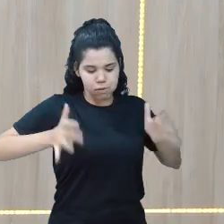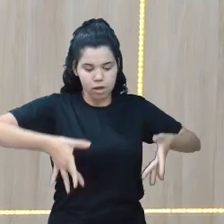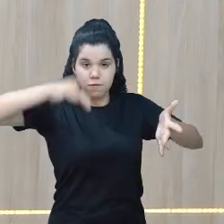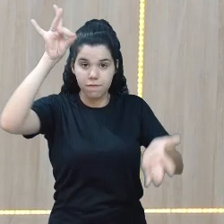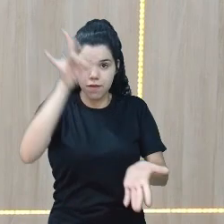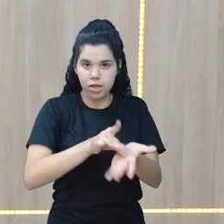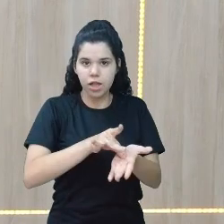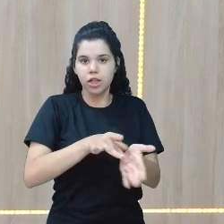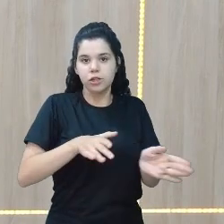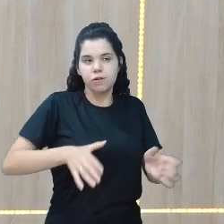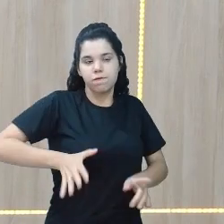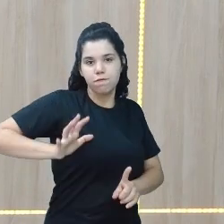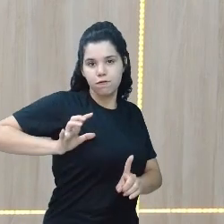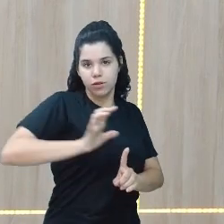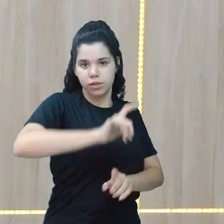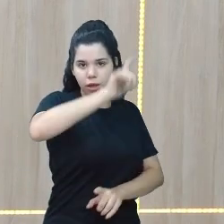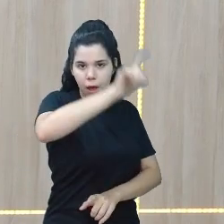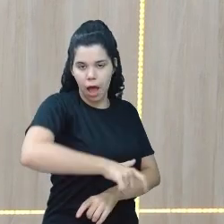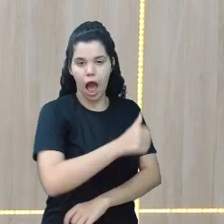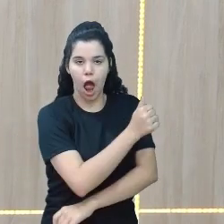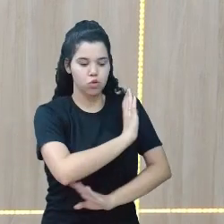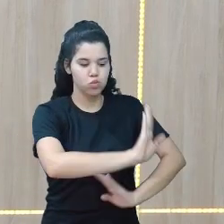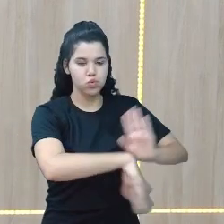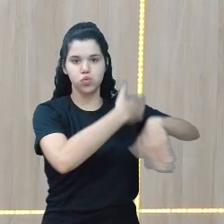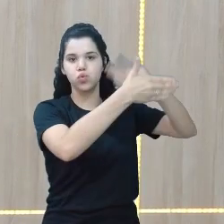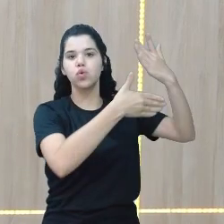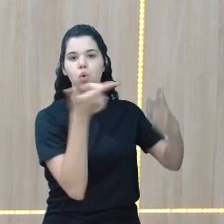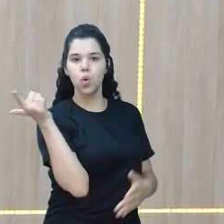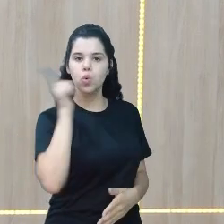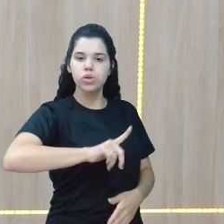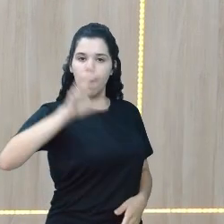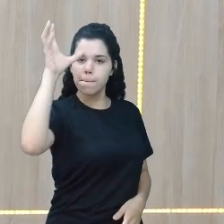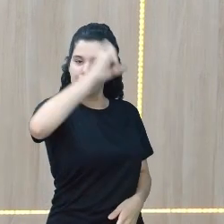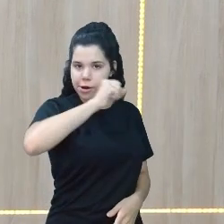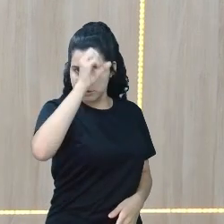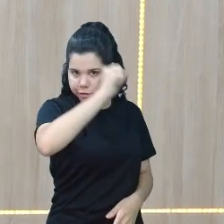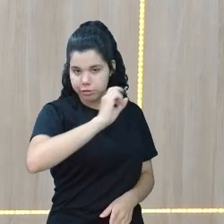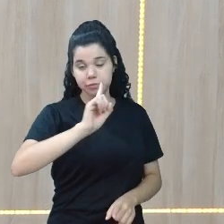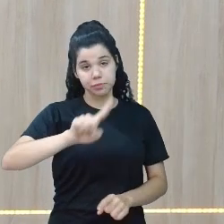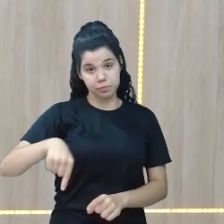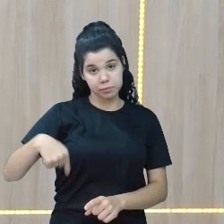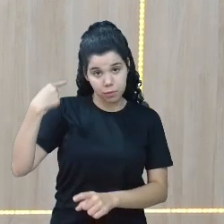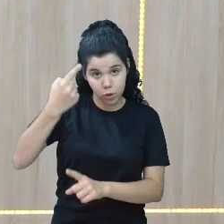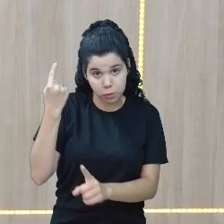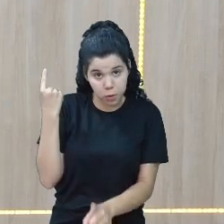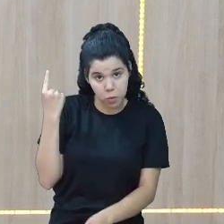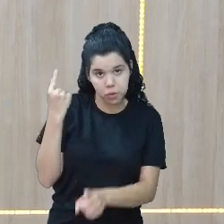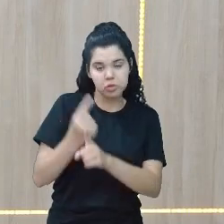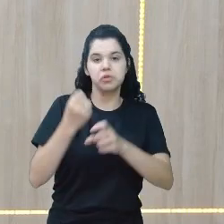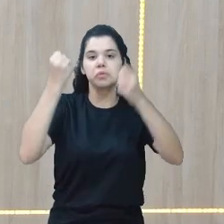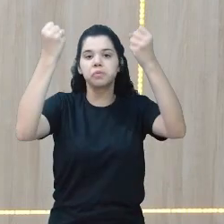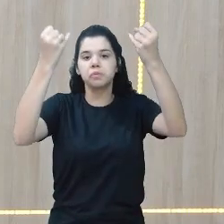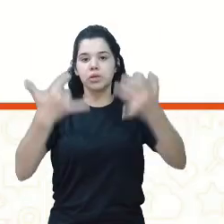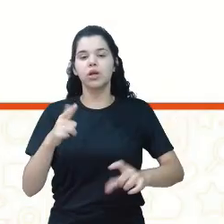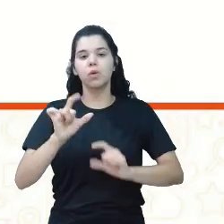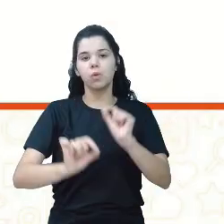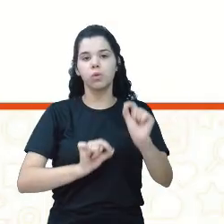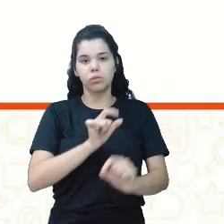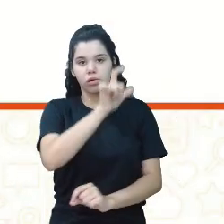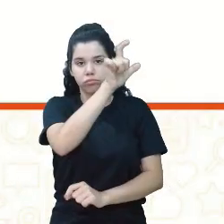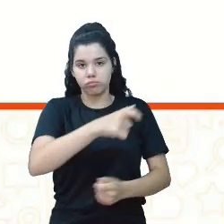que transformem e que possibilitem desenvolvimento para o estudante. No nosso próximo encontro, nós vamos falar das